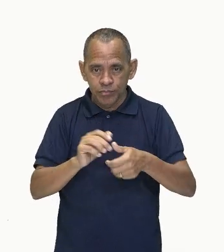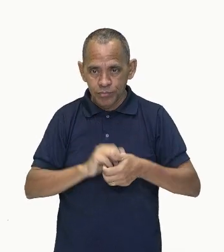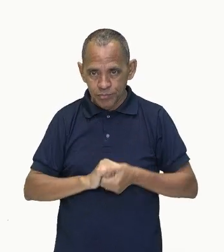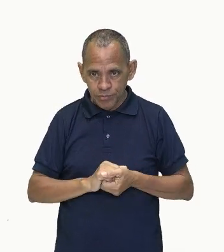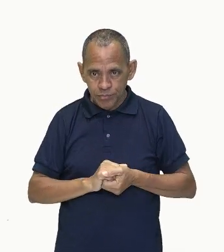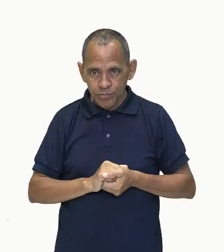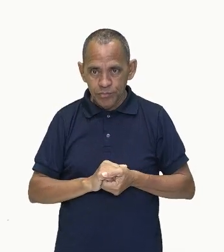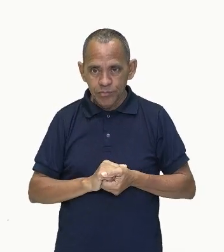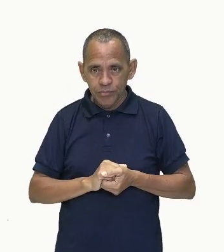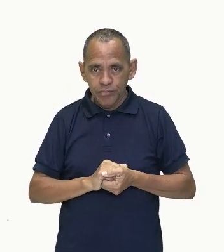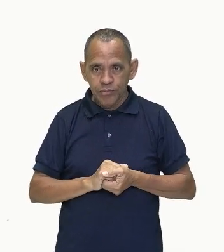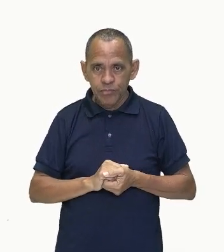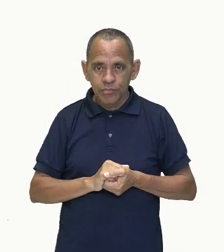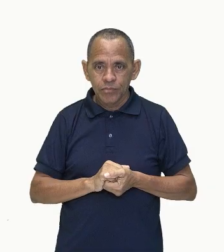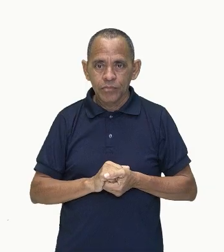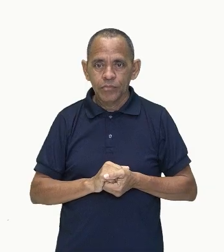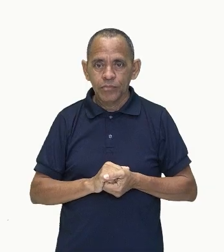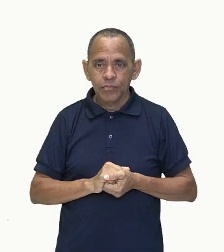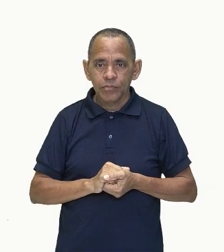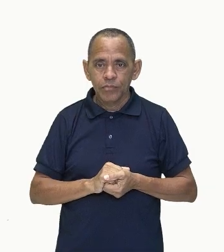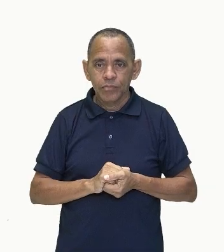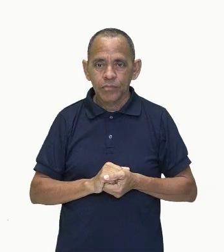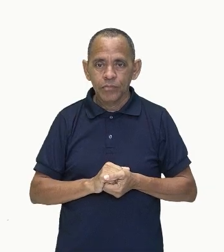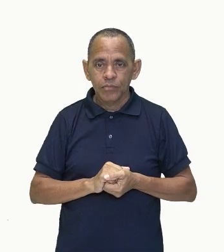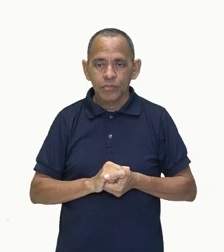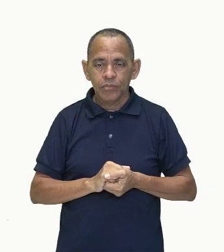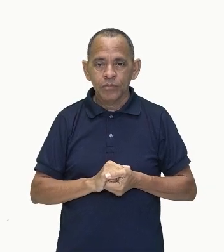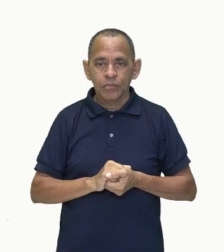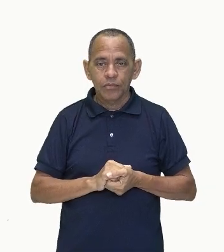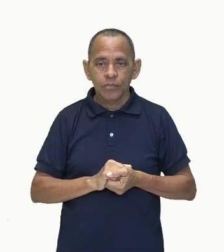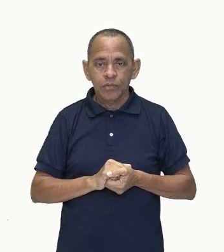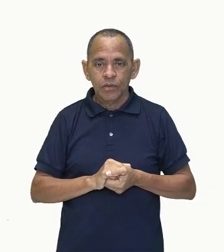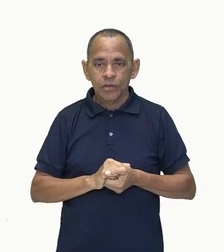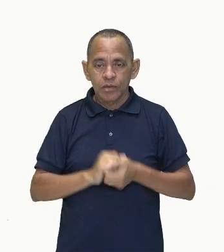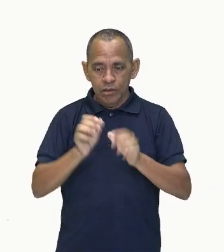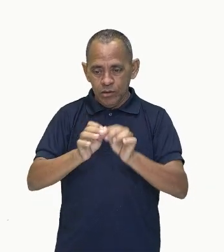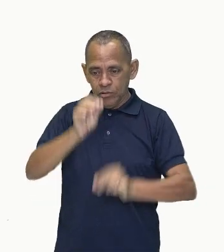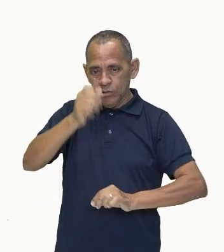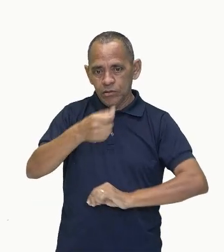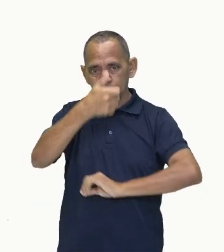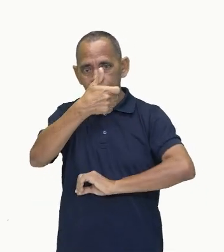tá? Altura 12, eu vou mudar aqui a cor para o preto.